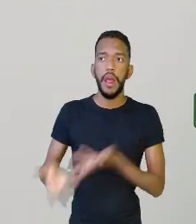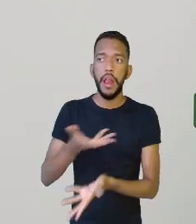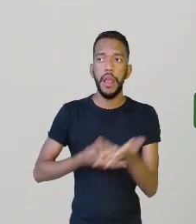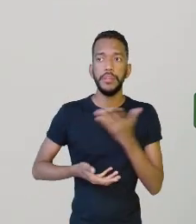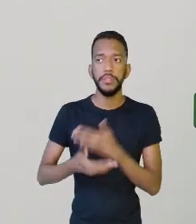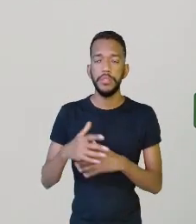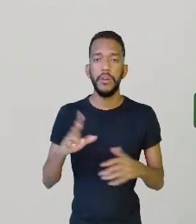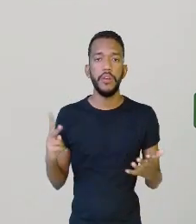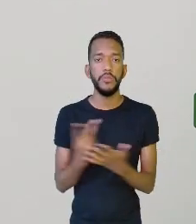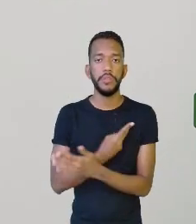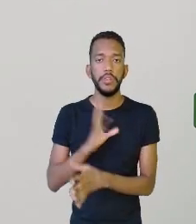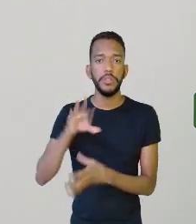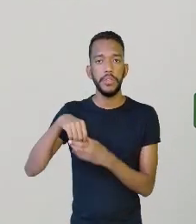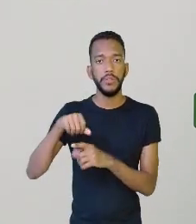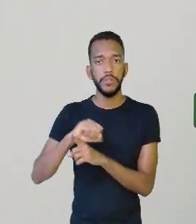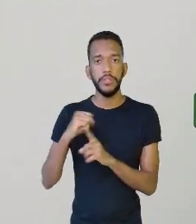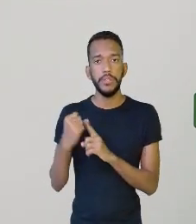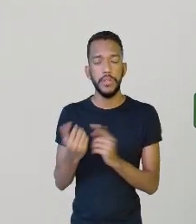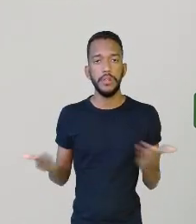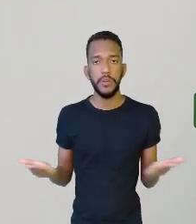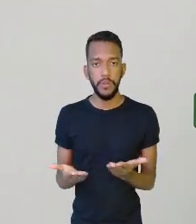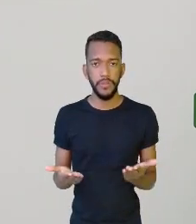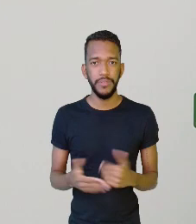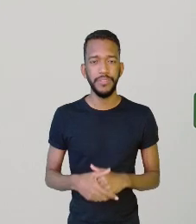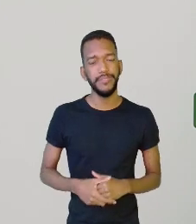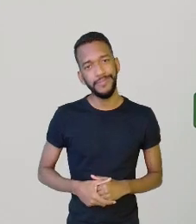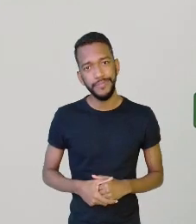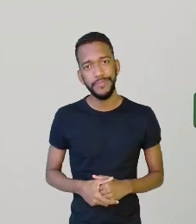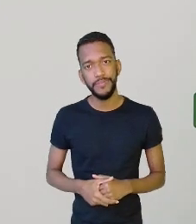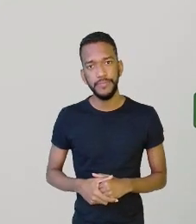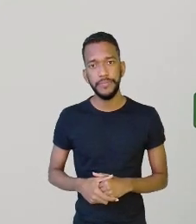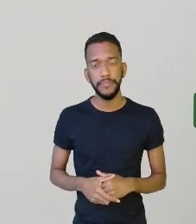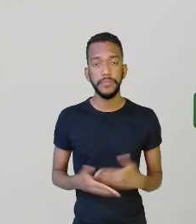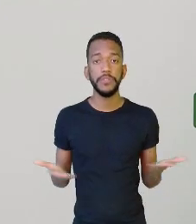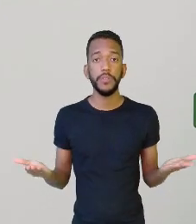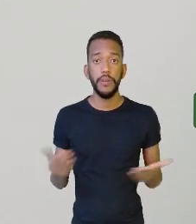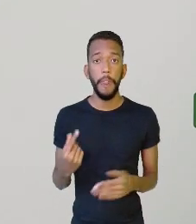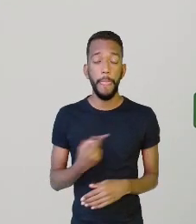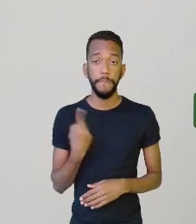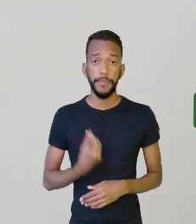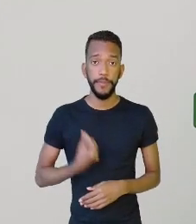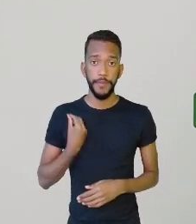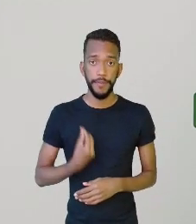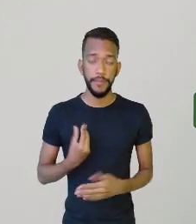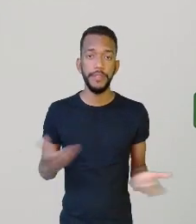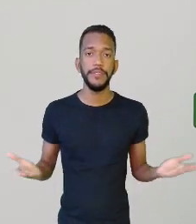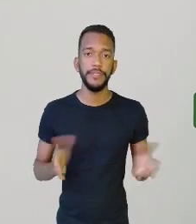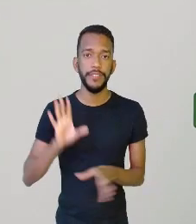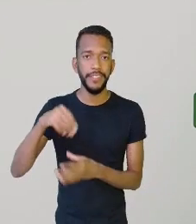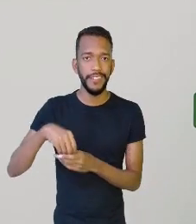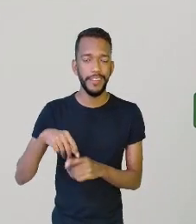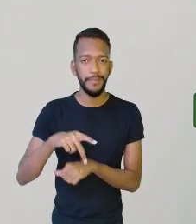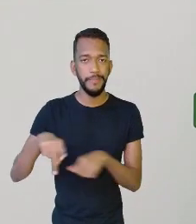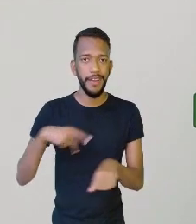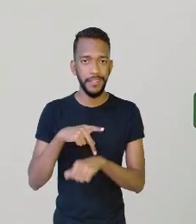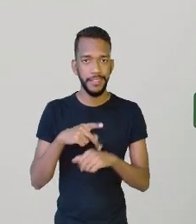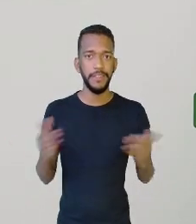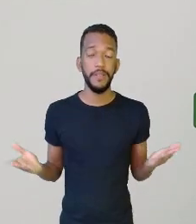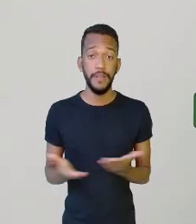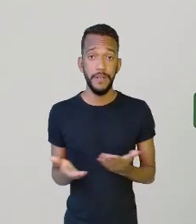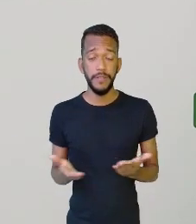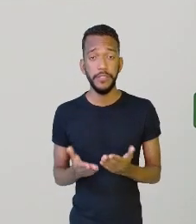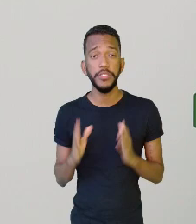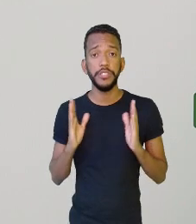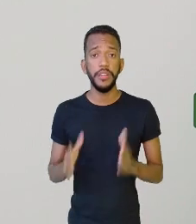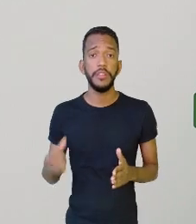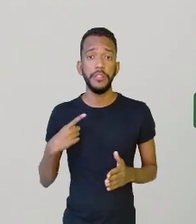que acontecem na sociedade hoje. Então, tudo que a gente está vivenciando no nosso país hoje